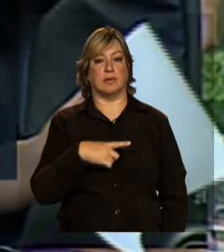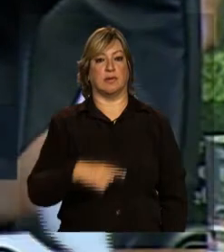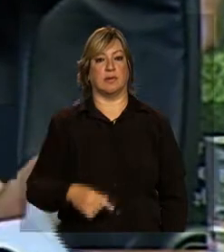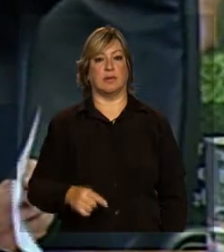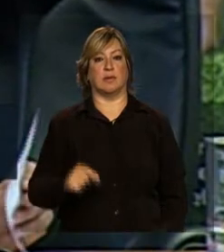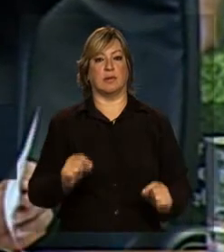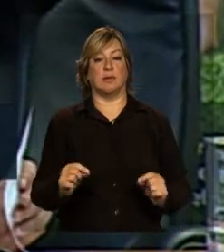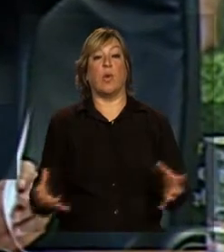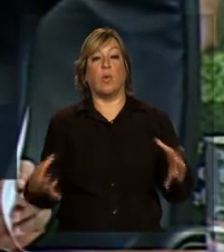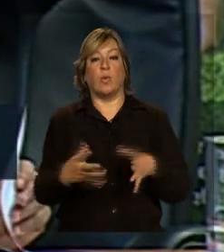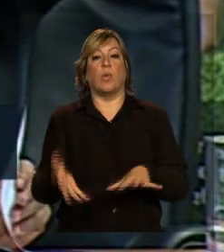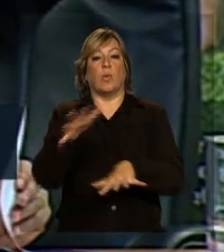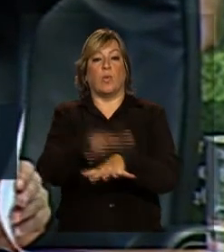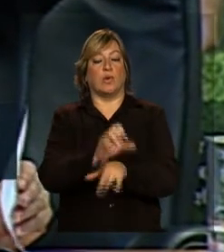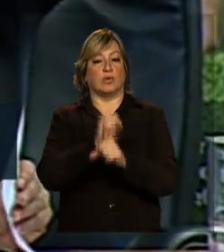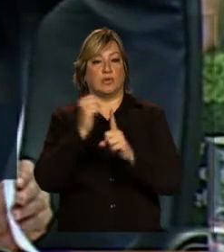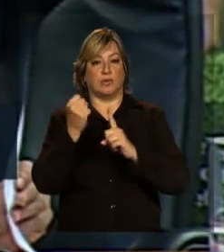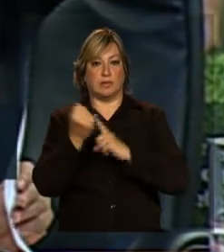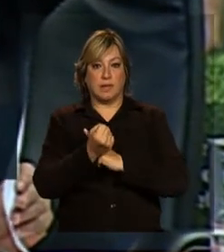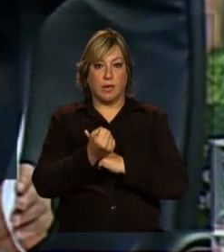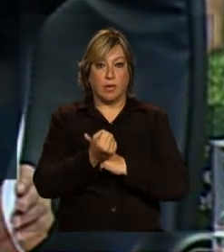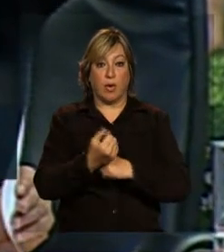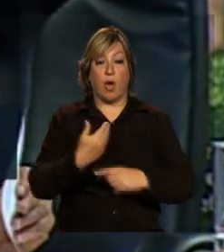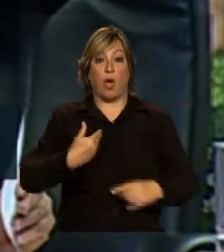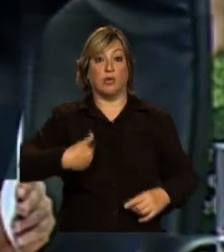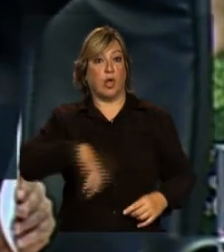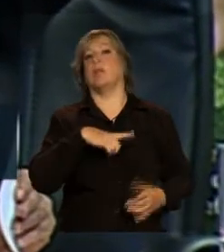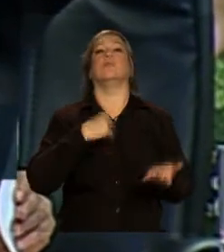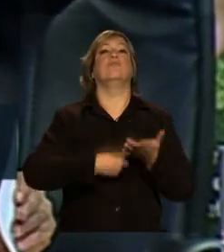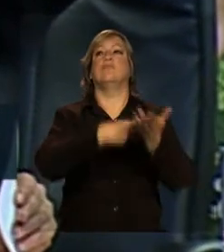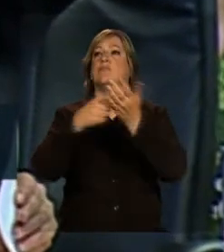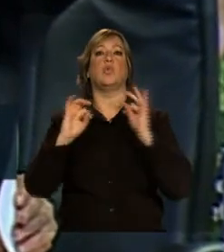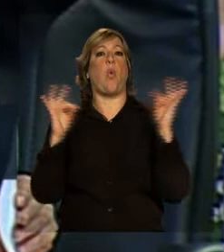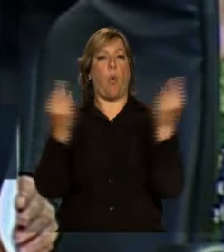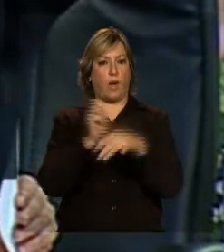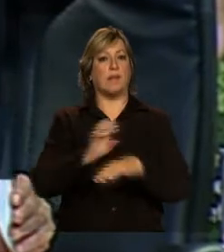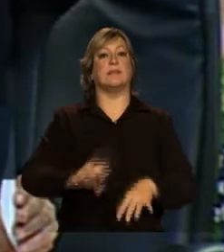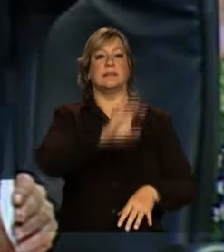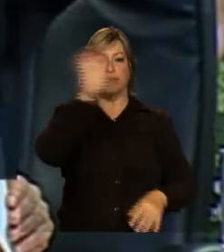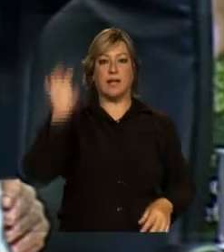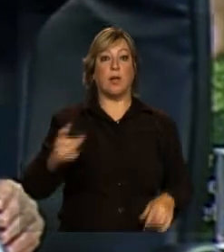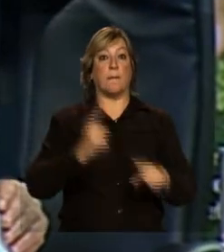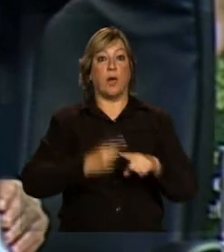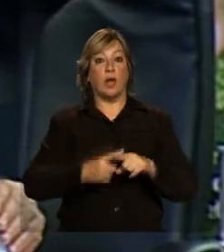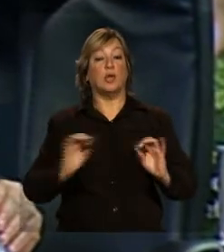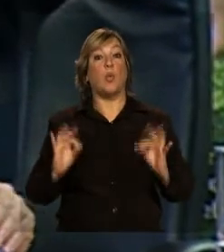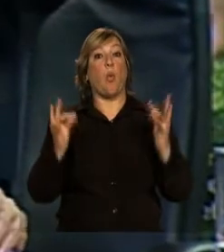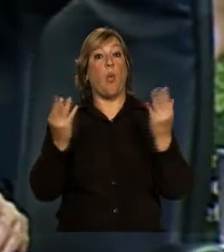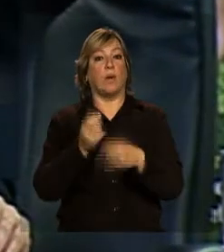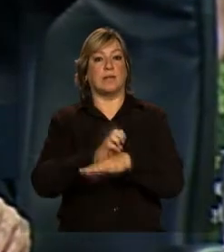no eixo, inclusão social, nós temos pactuação com todos os estados. Porque todos os